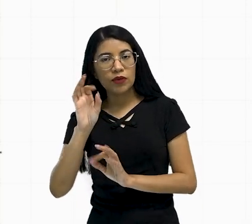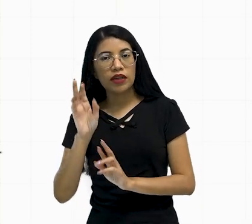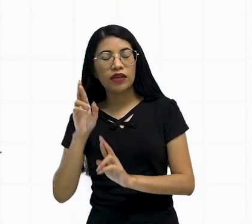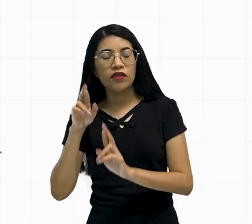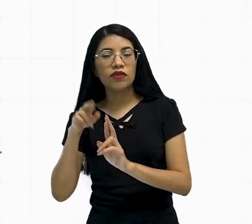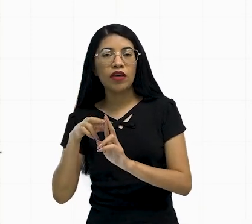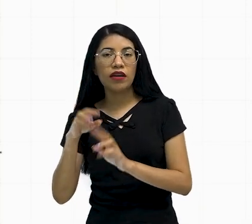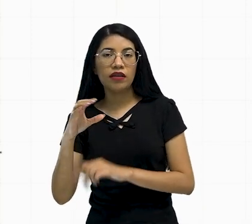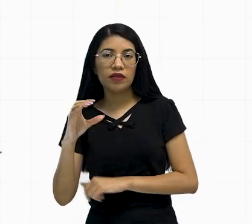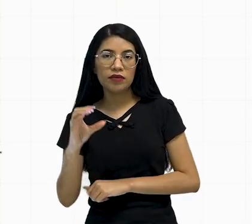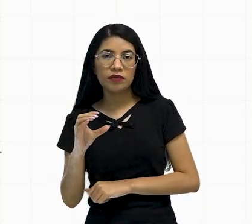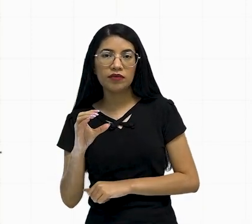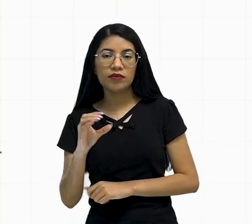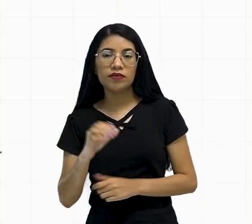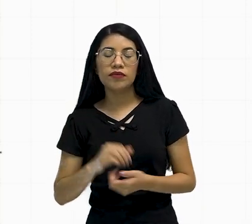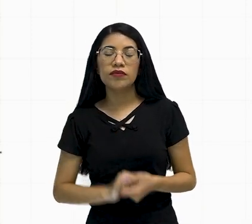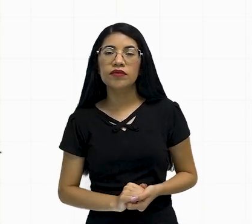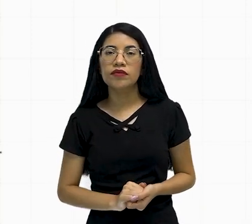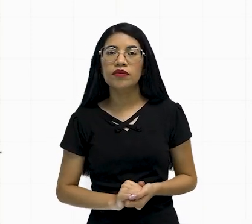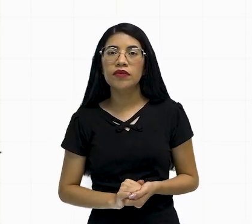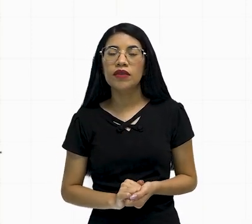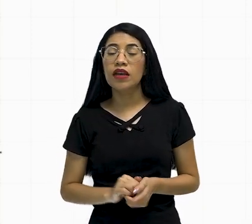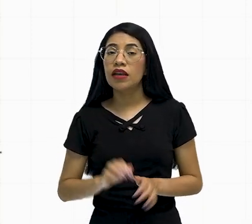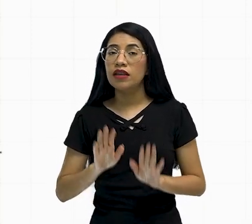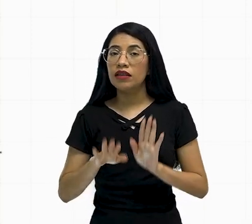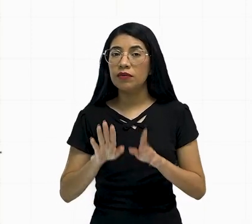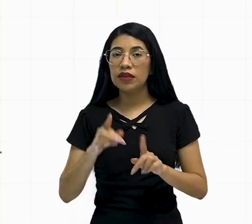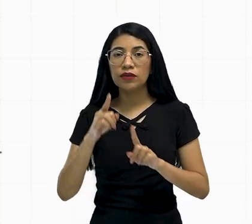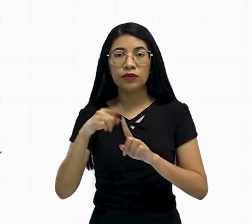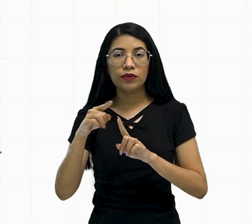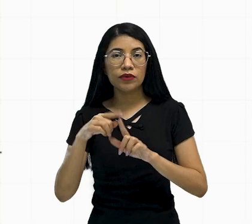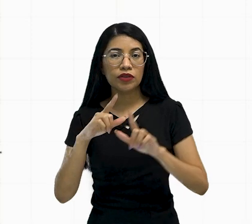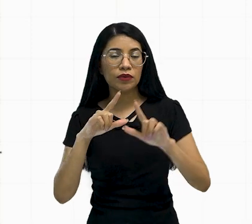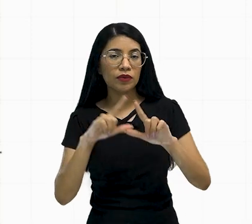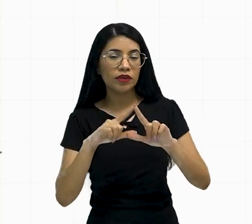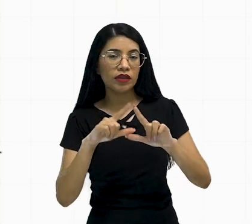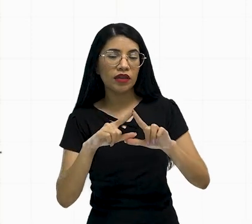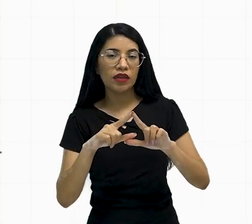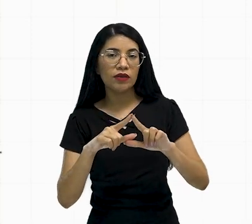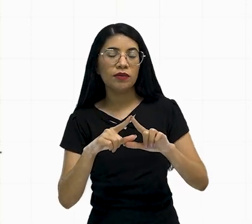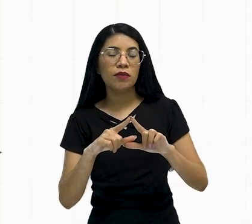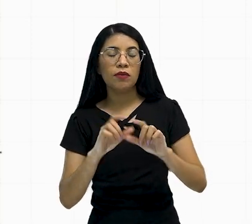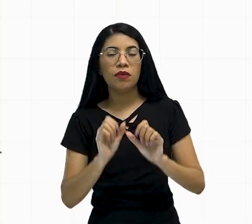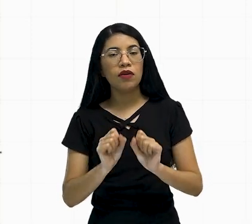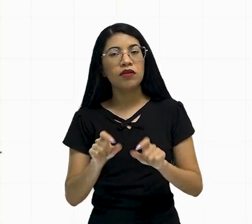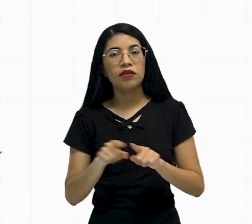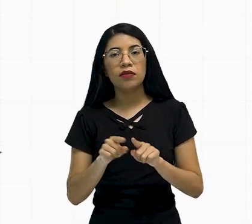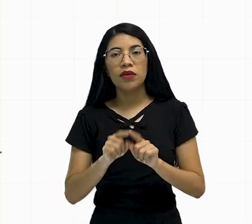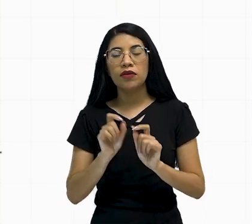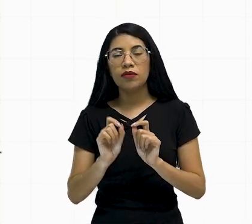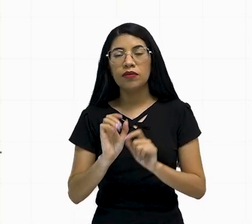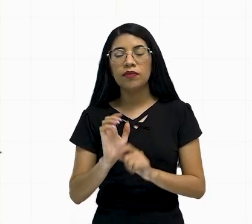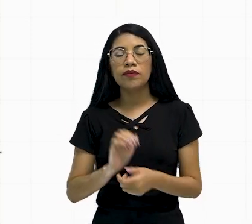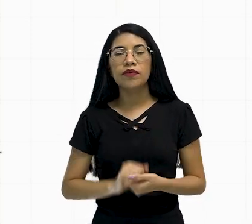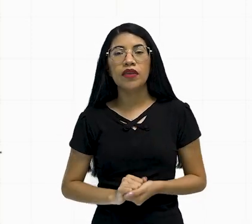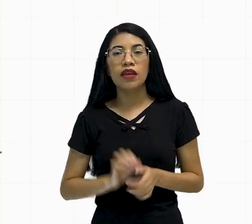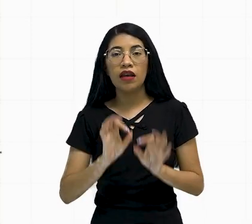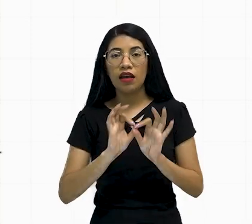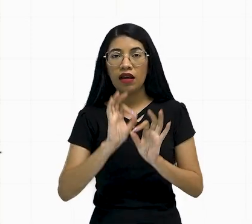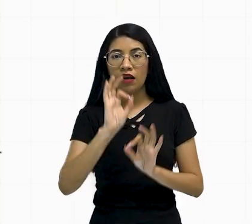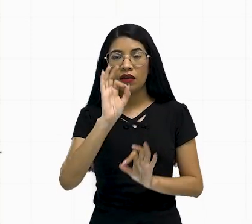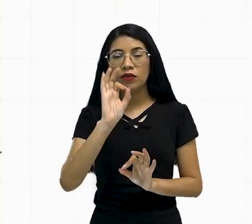referente ao ponto C. Dependendo do triângulo, pode ser, de repente, que essa altura ela